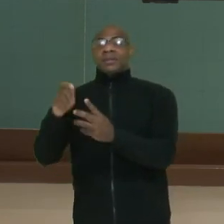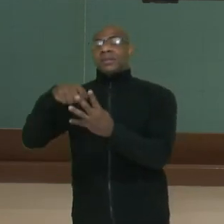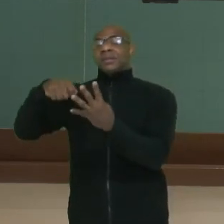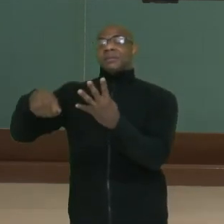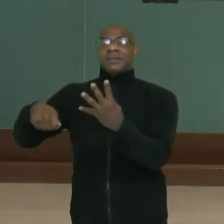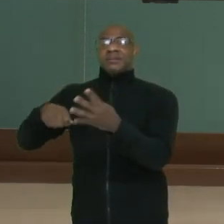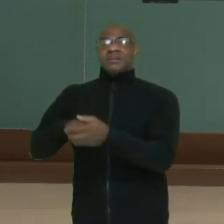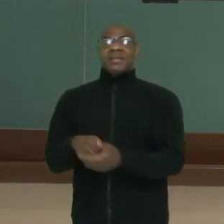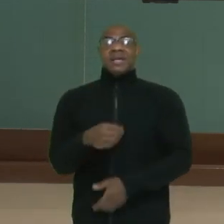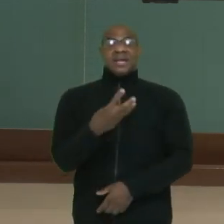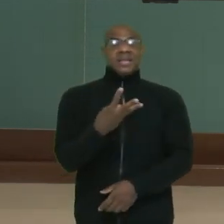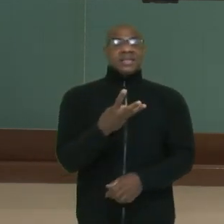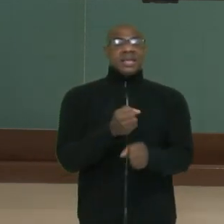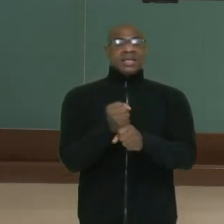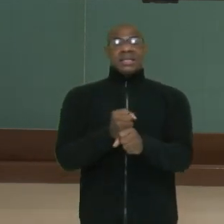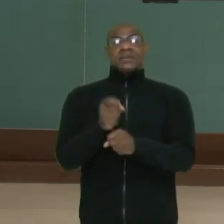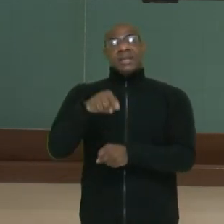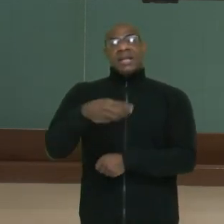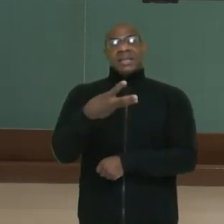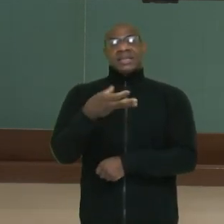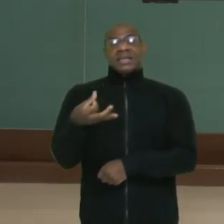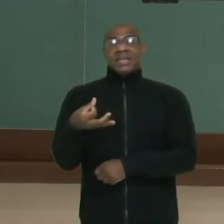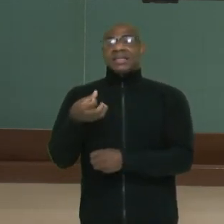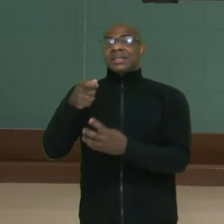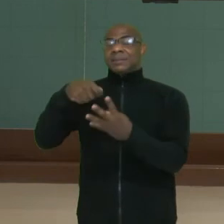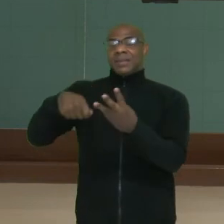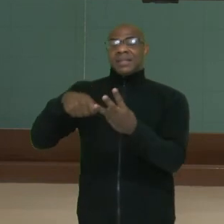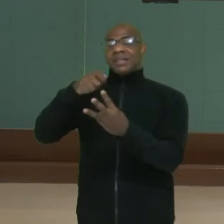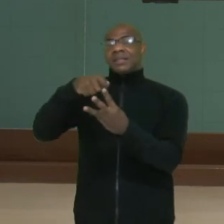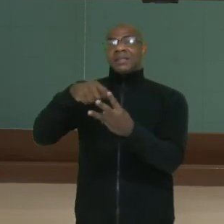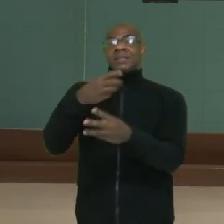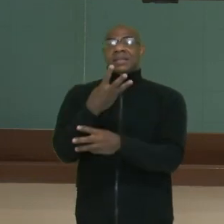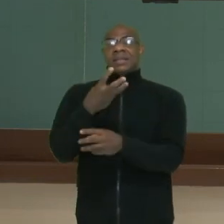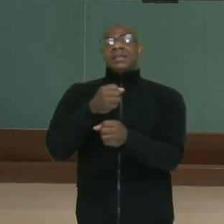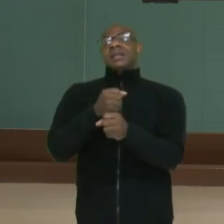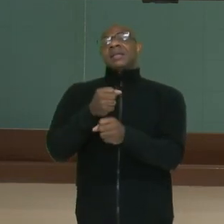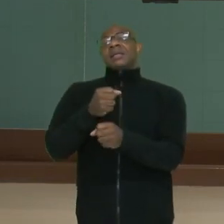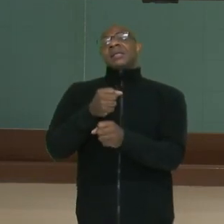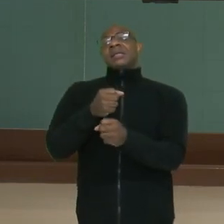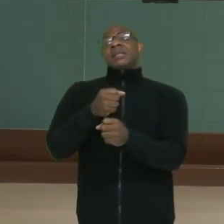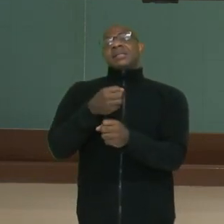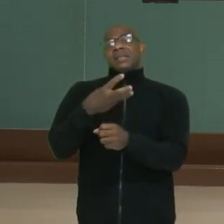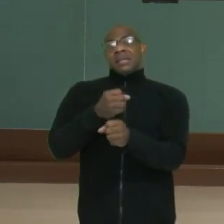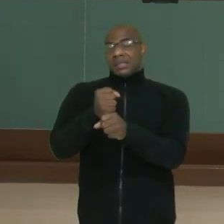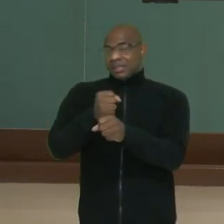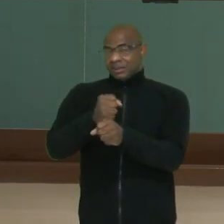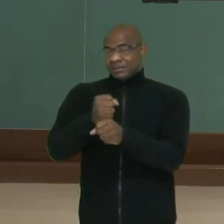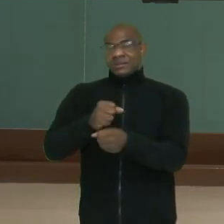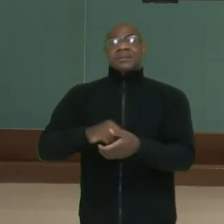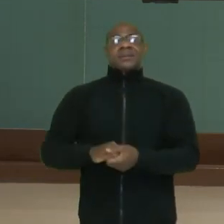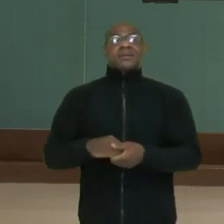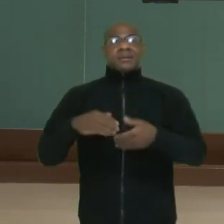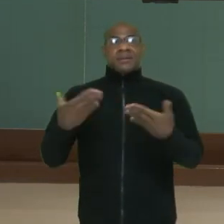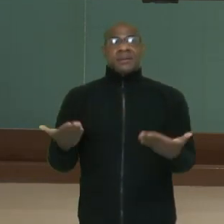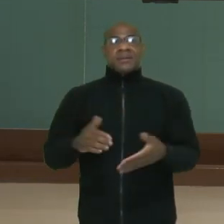3 anos são 36 meses. Fazendo a conta novamente, temos que a taxa 2, que é ao